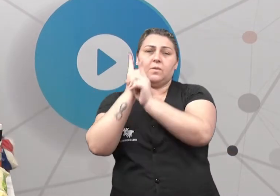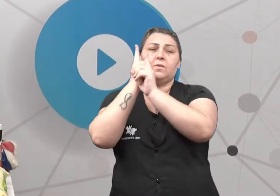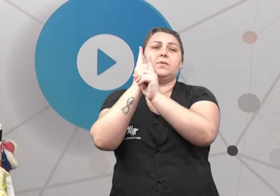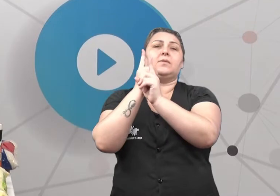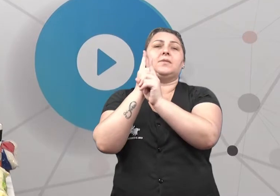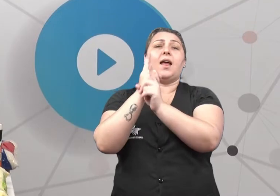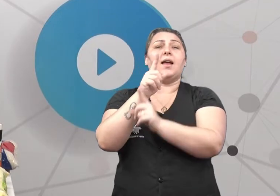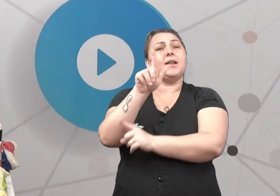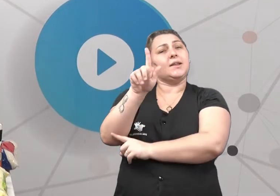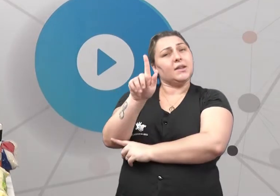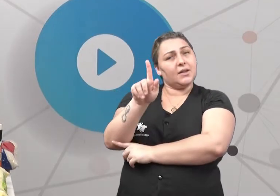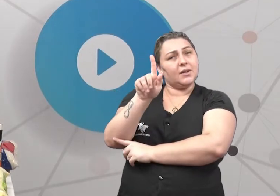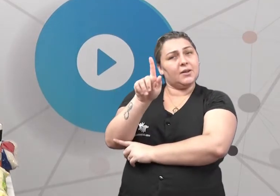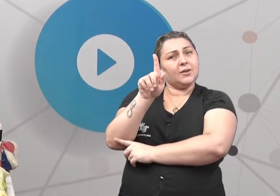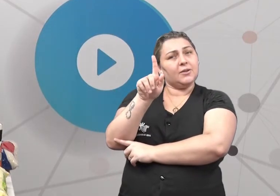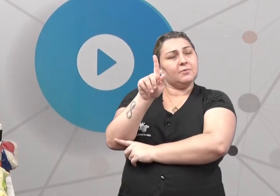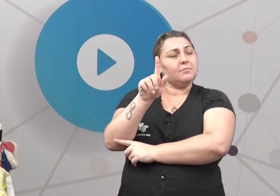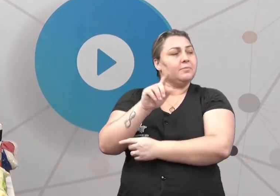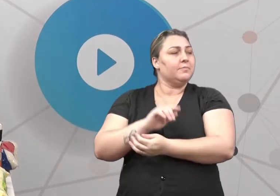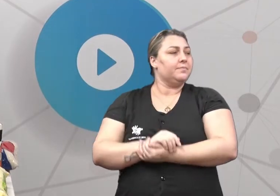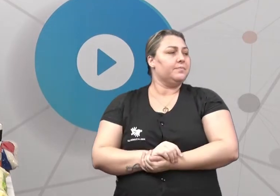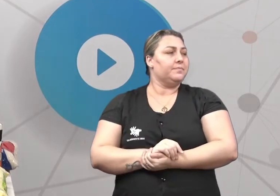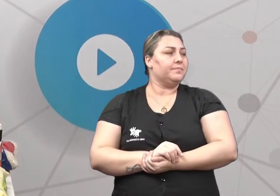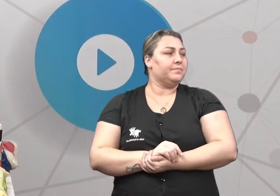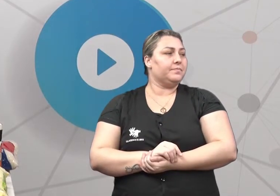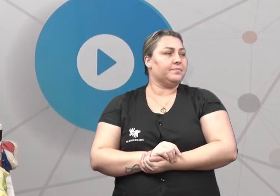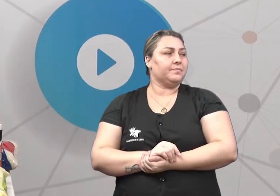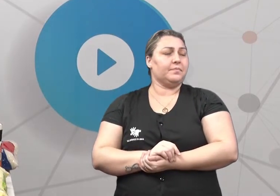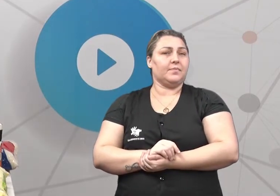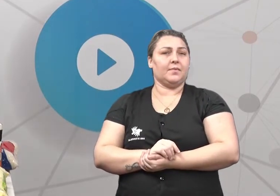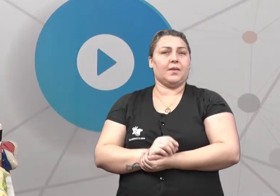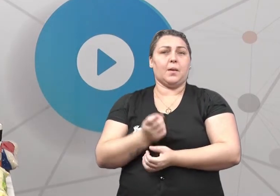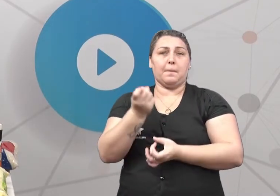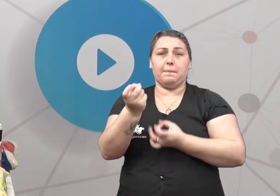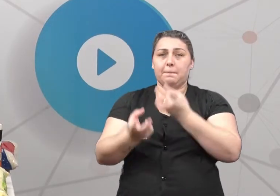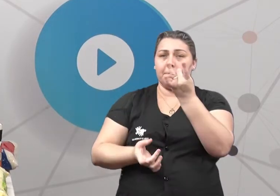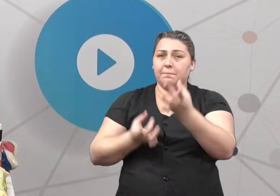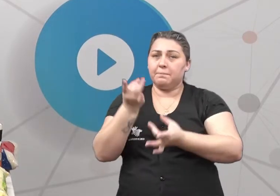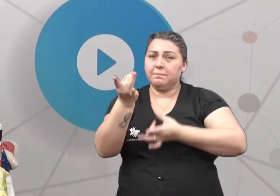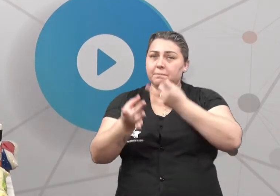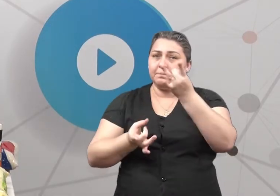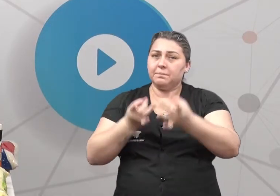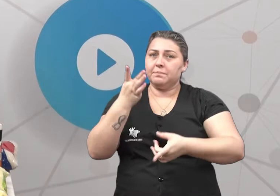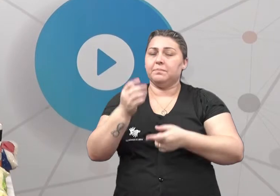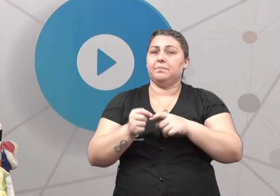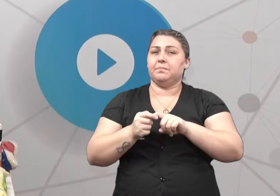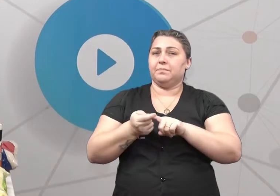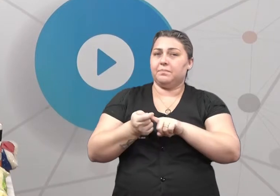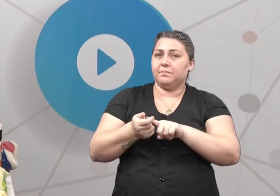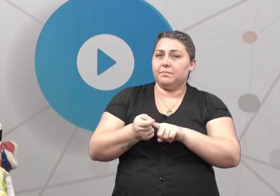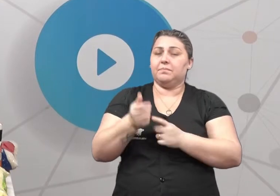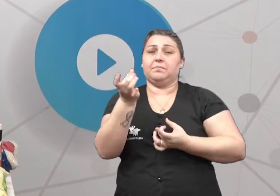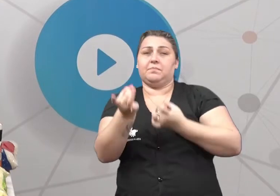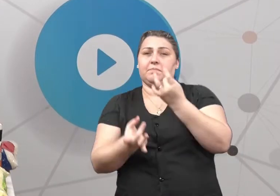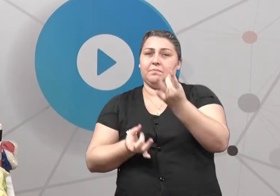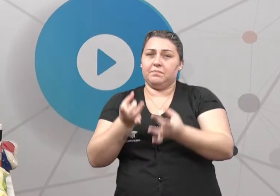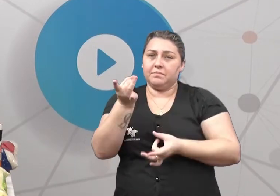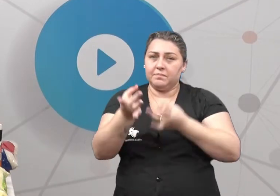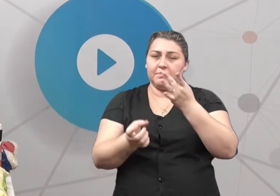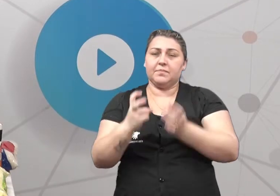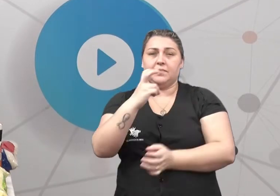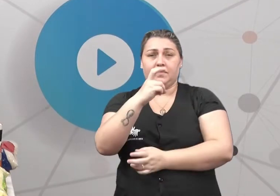as gramas, como nós temos aqui nesse pacote de milho, ó. Aqui nós já temos de